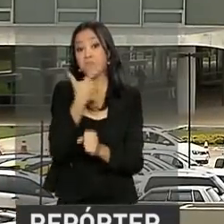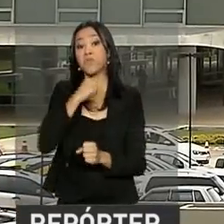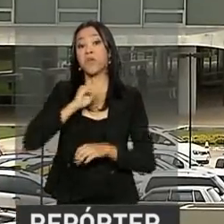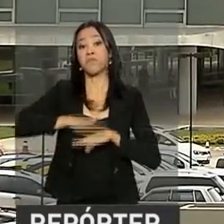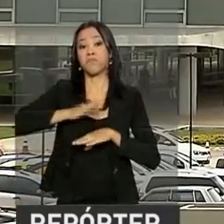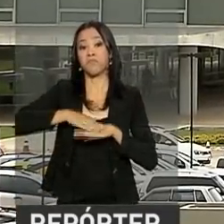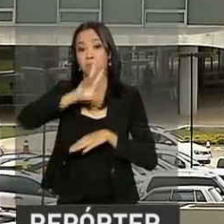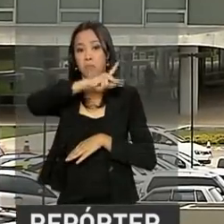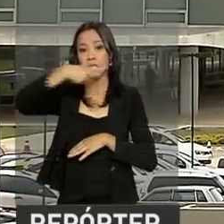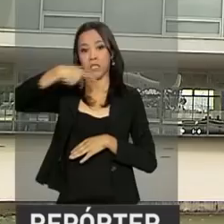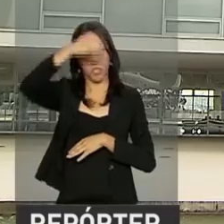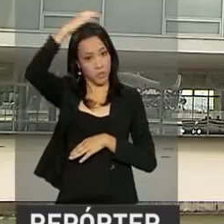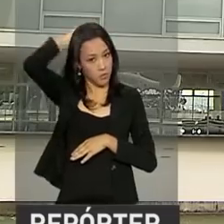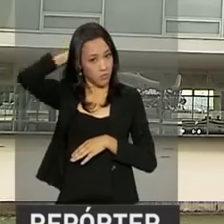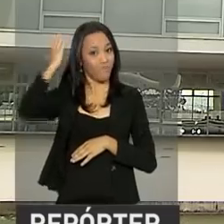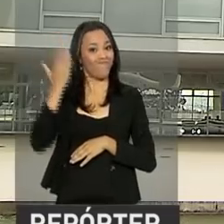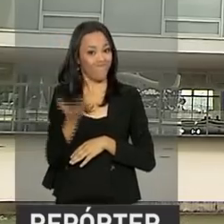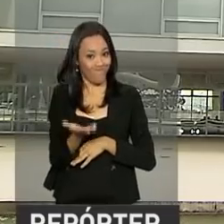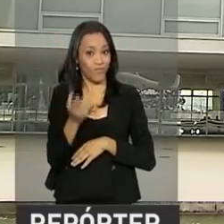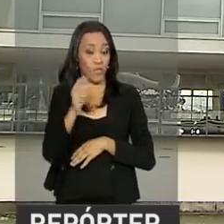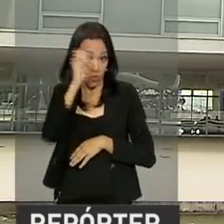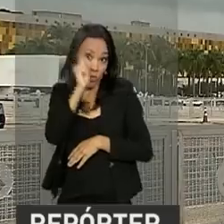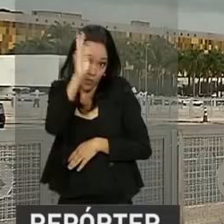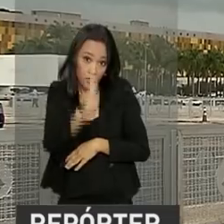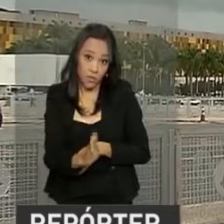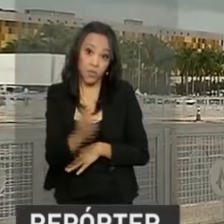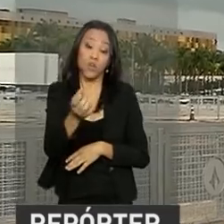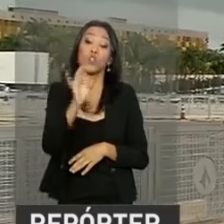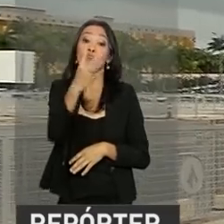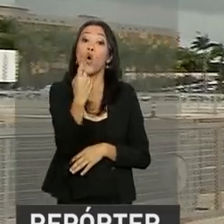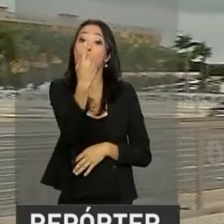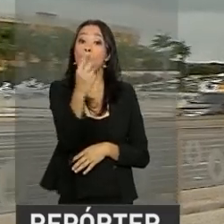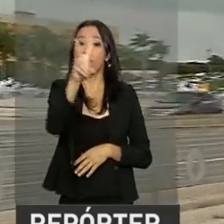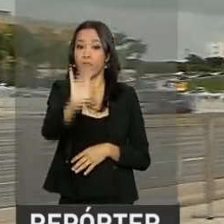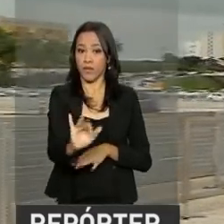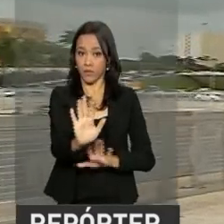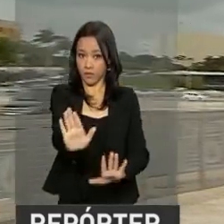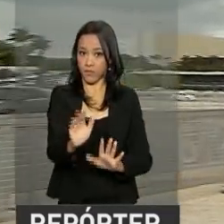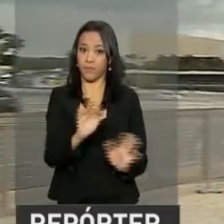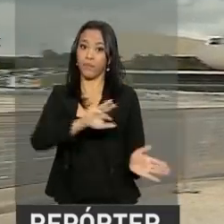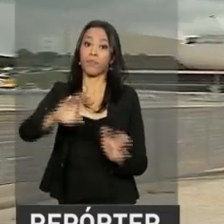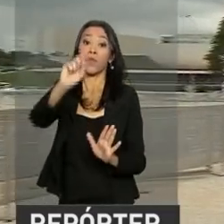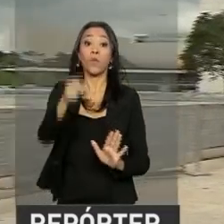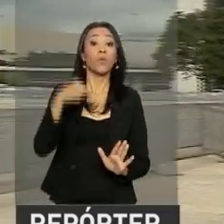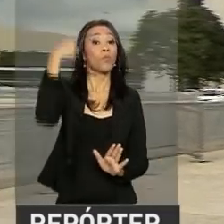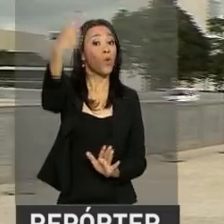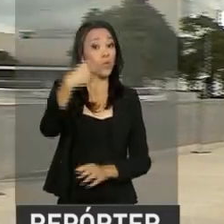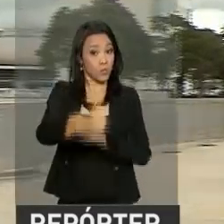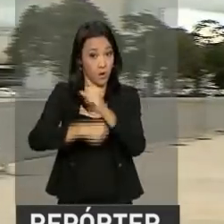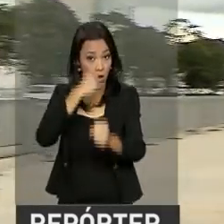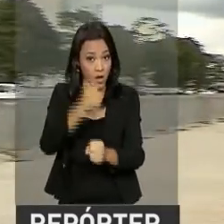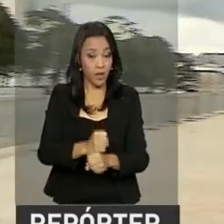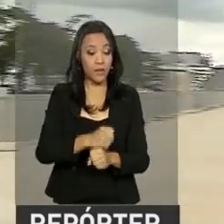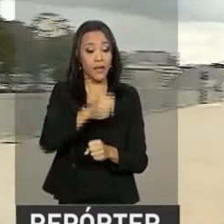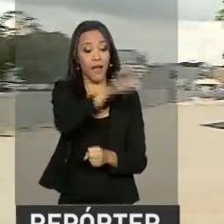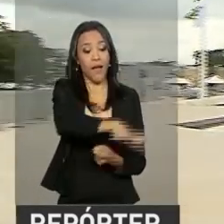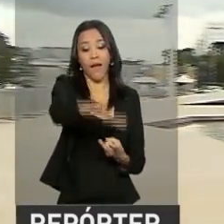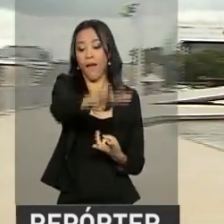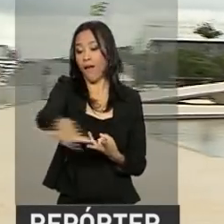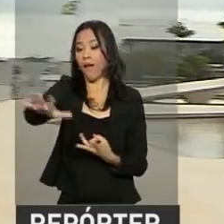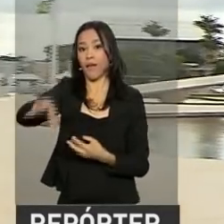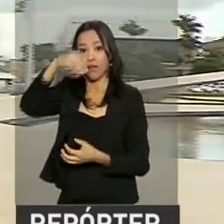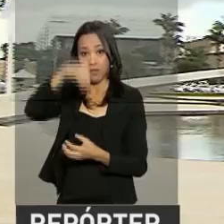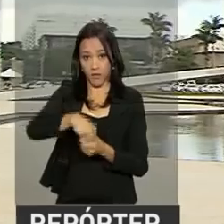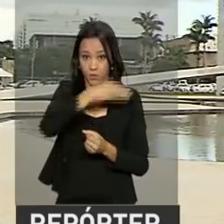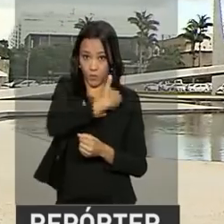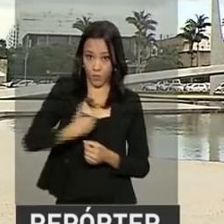da República, mas isso apenas uma vez em cada mandato. No ano que vem, todas as áreas do governo federal só poderão aumentar